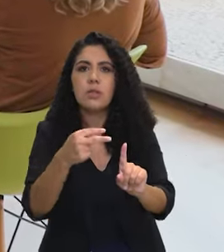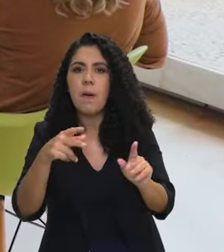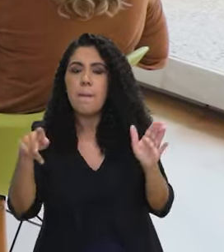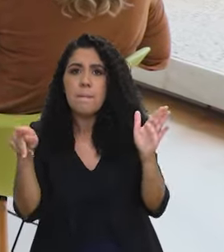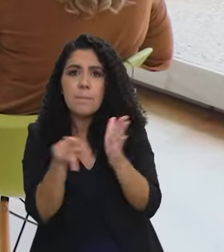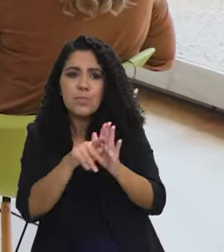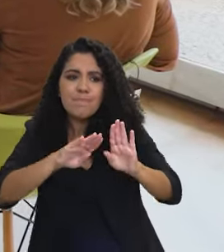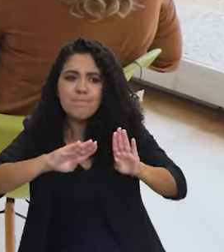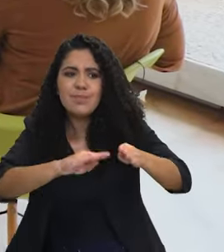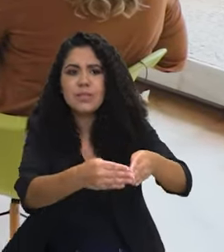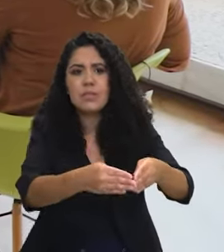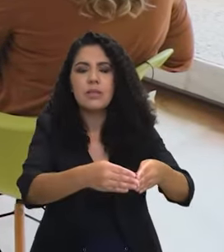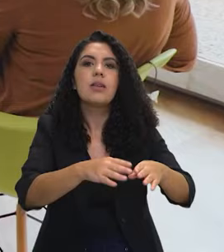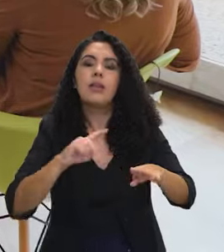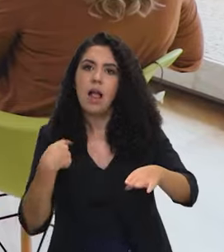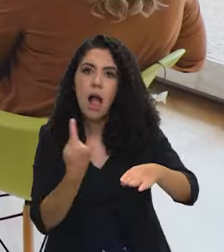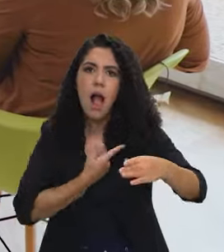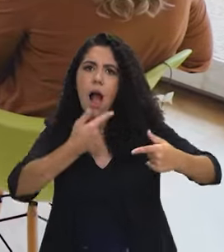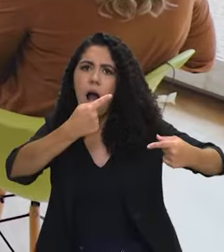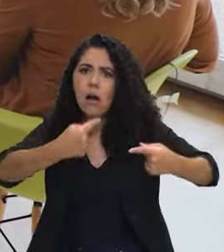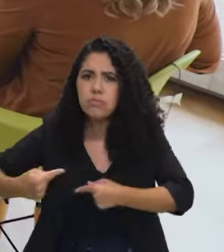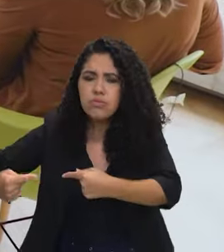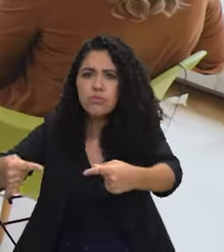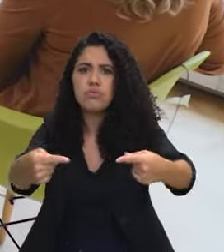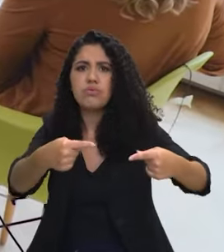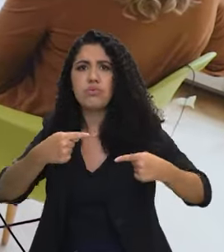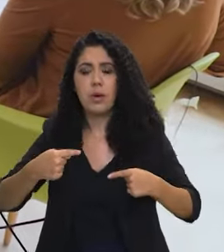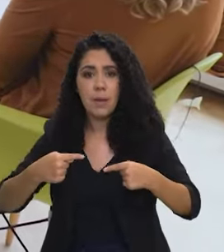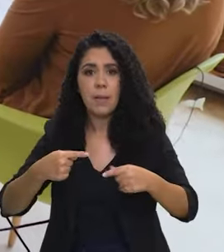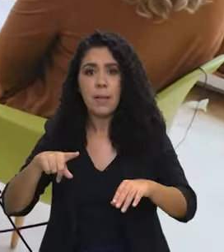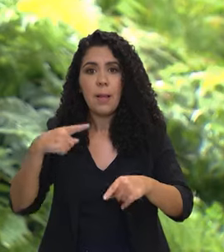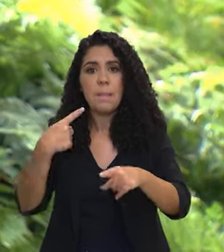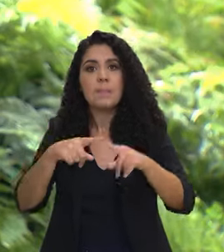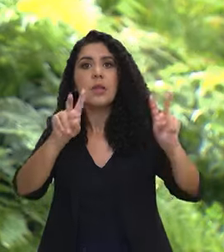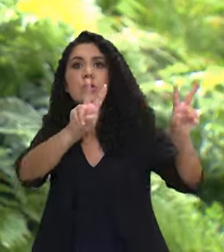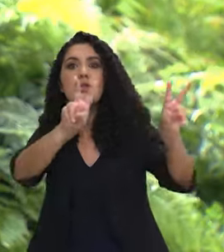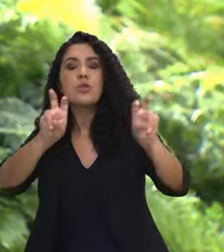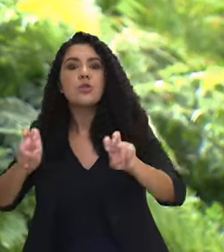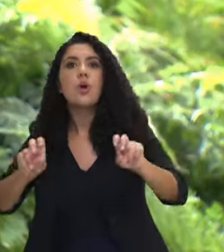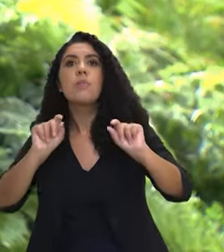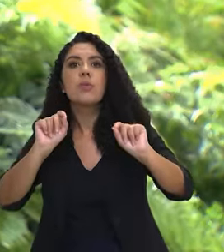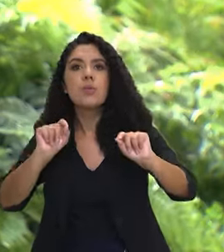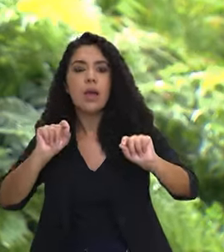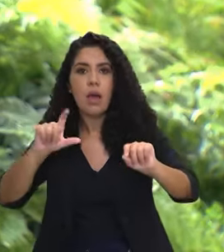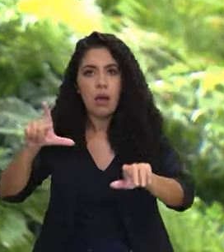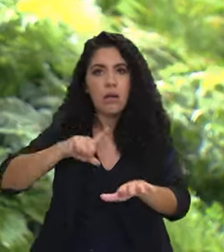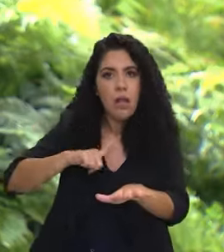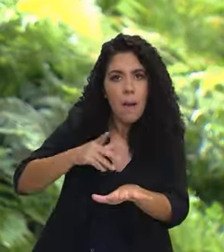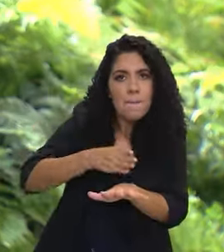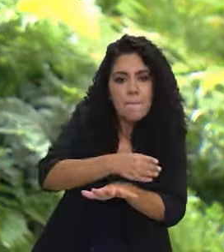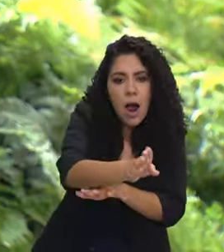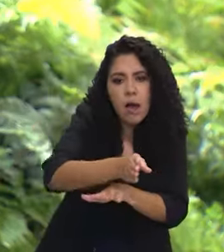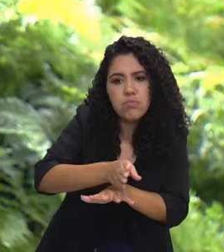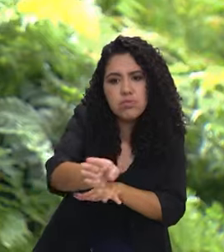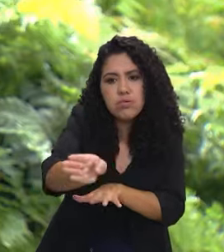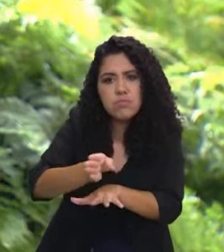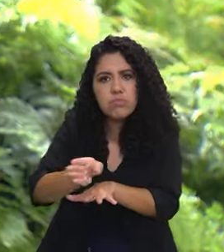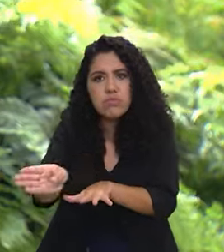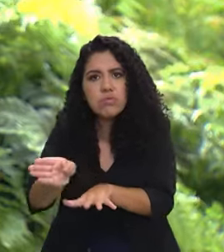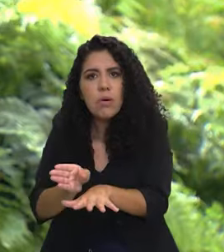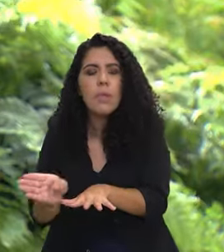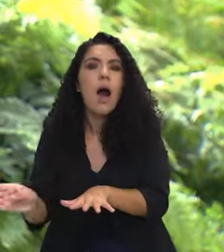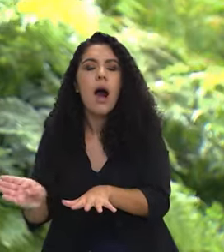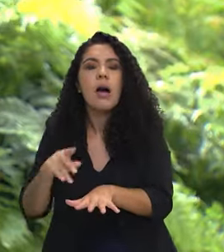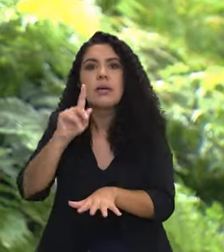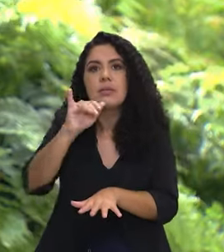é a contribuição que a gente tem para dar nesse debate, né? Para a gente, essas questões da chamada interseccionalidade, que nada mais